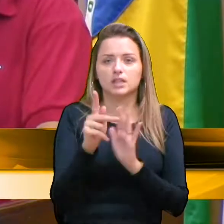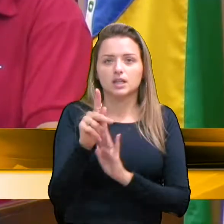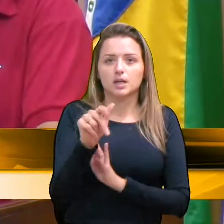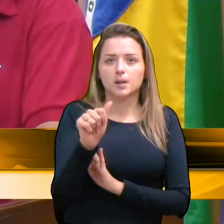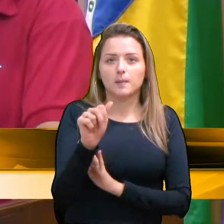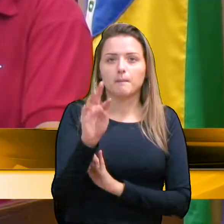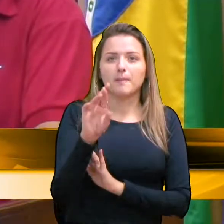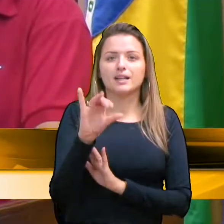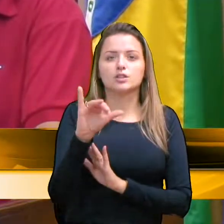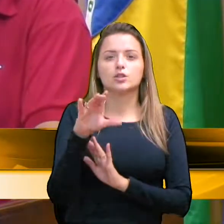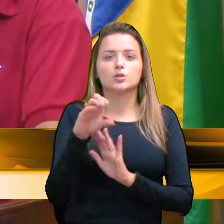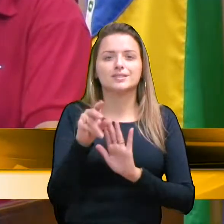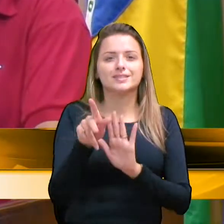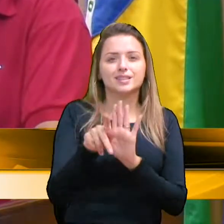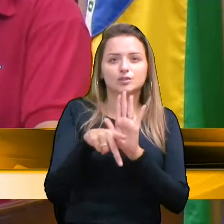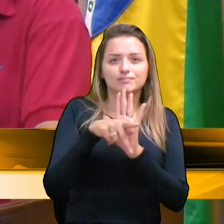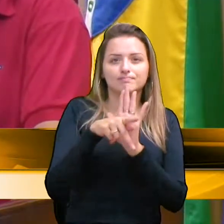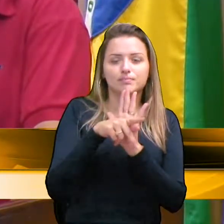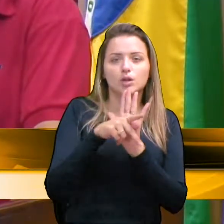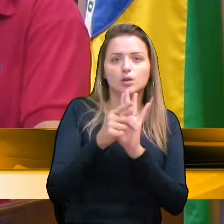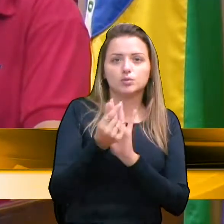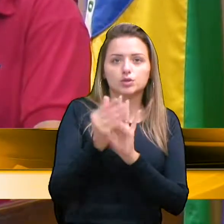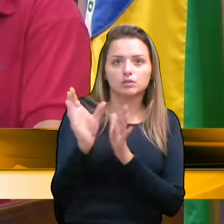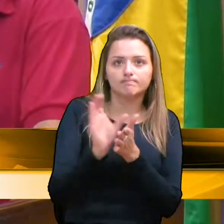incentivo, através de outras esferas.